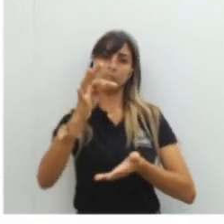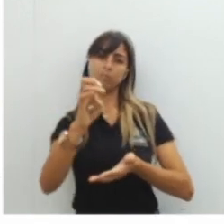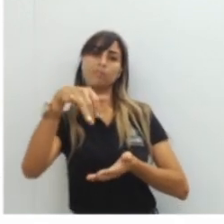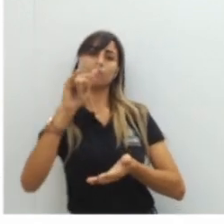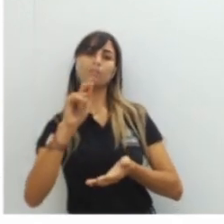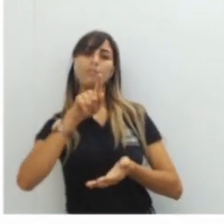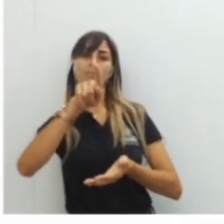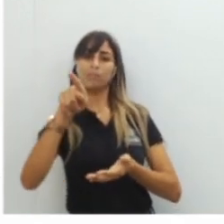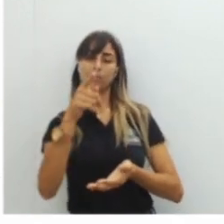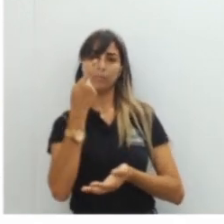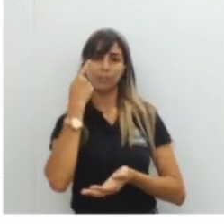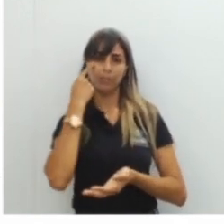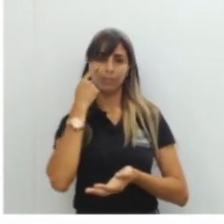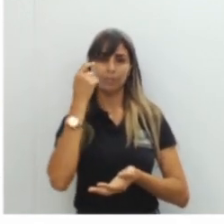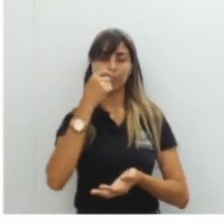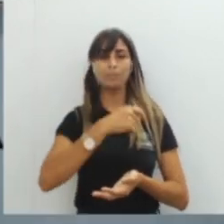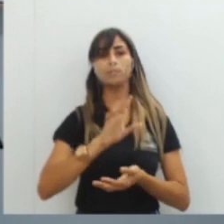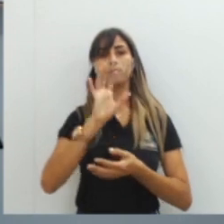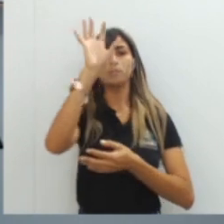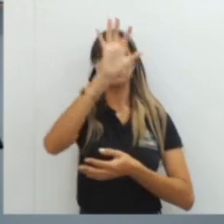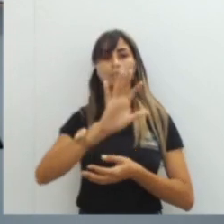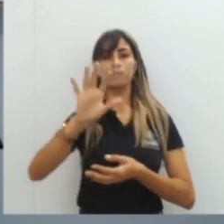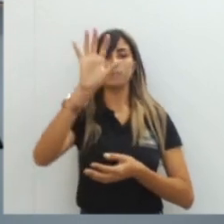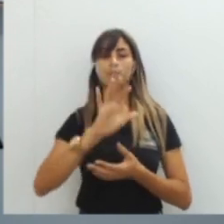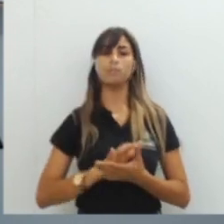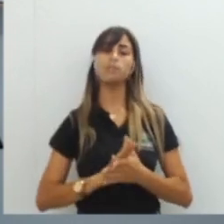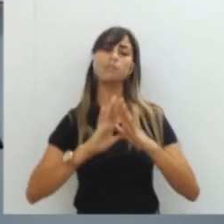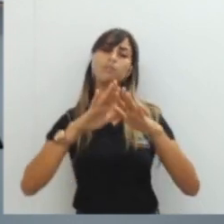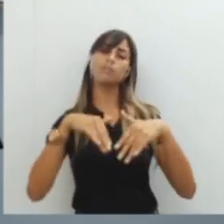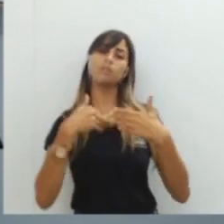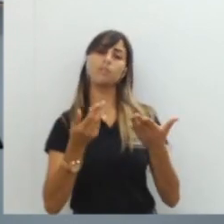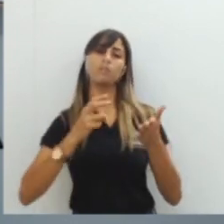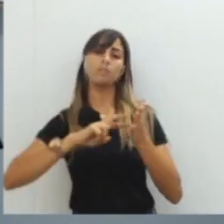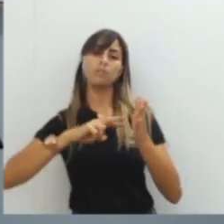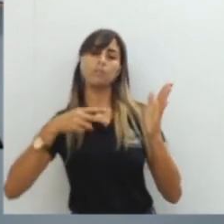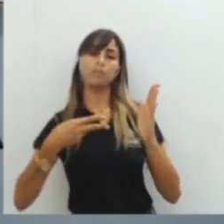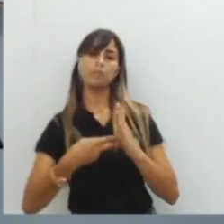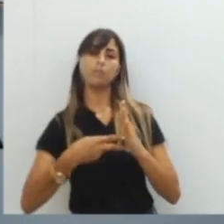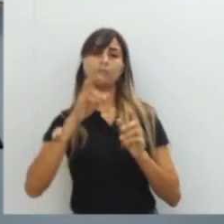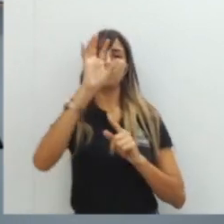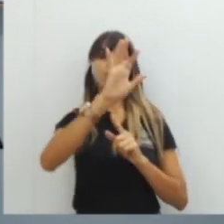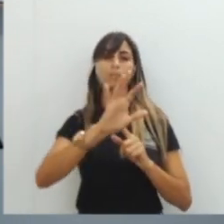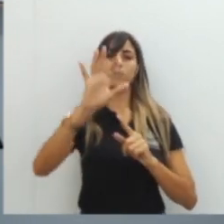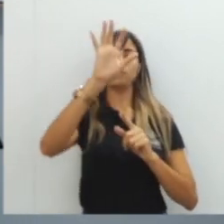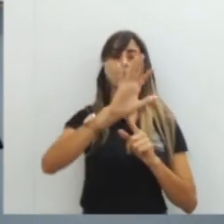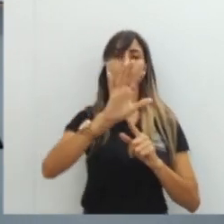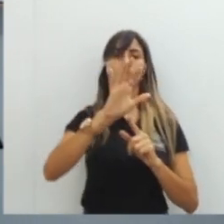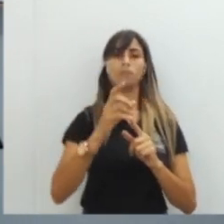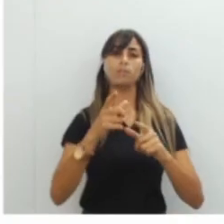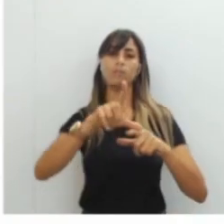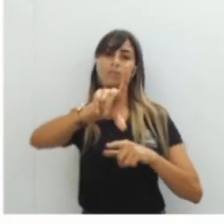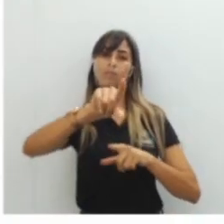estão vendo nessa imagem. Qual é o significado dessa imagem que foi